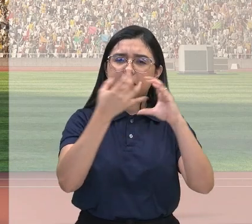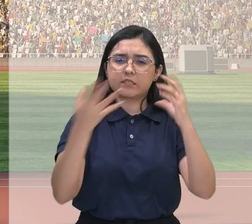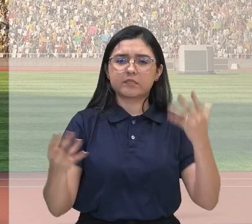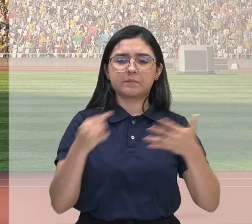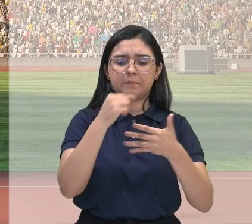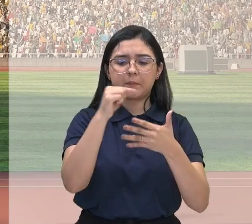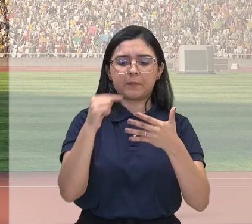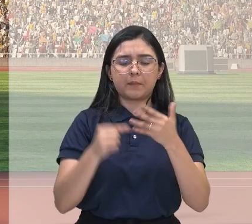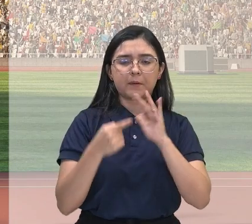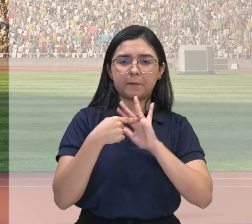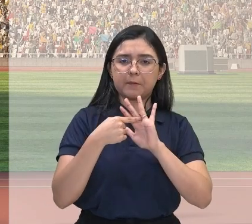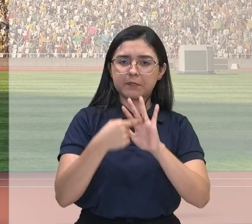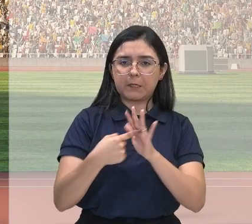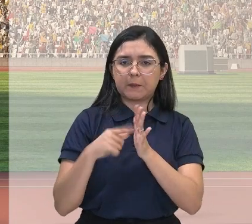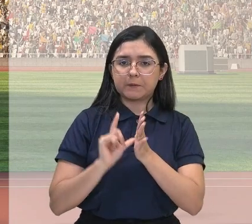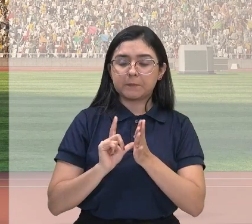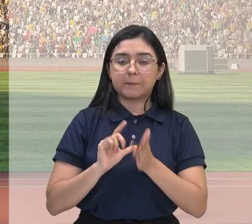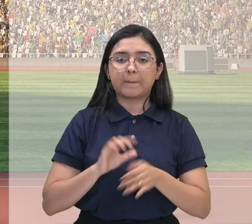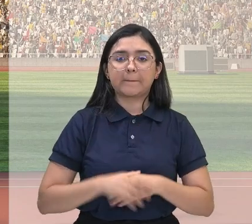mostrei para vocês.